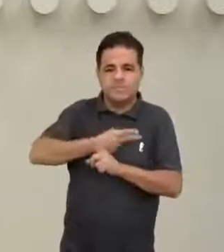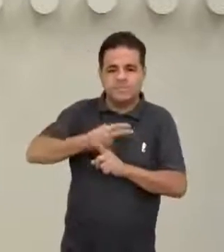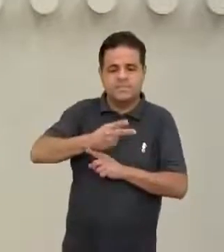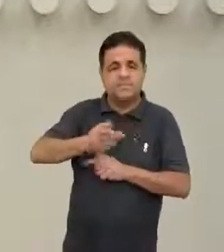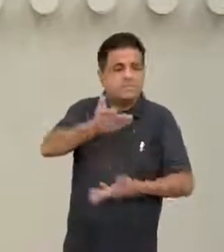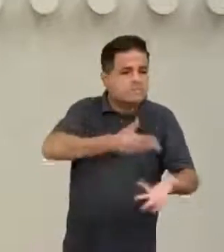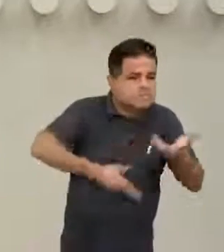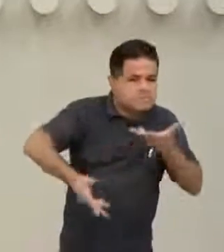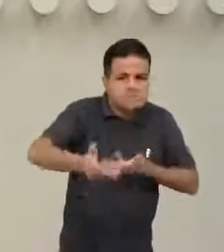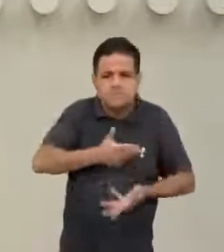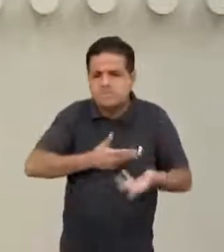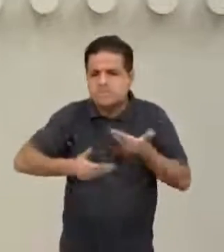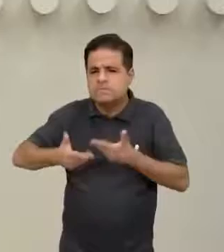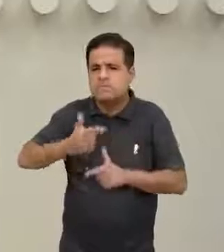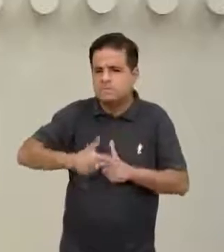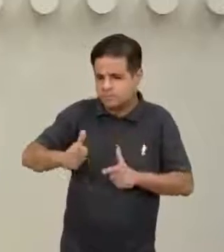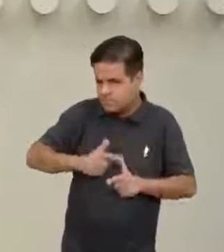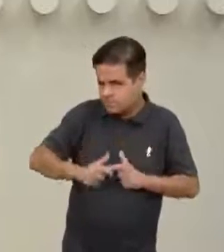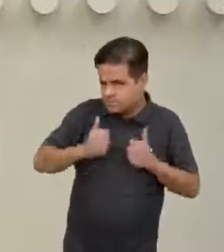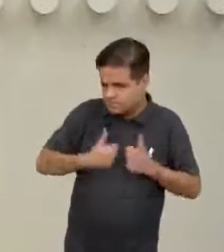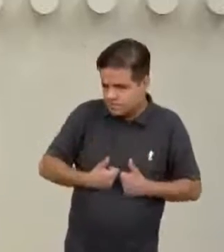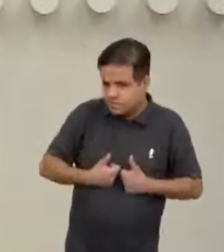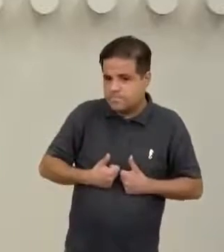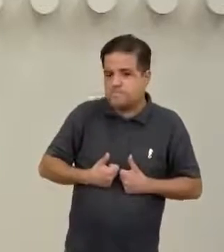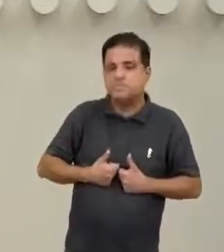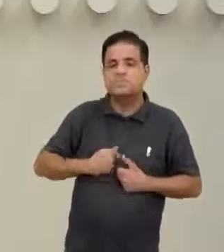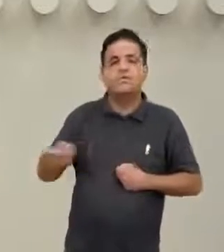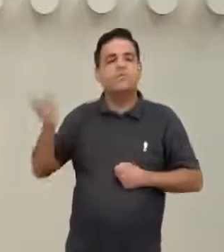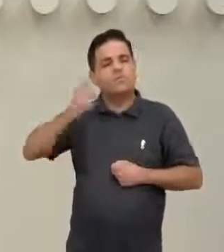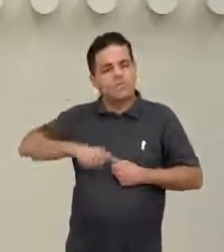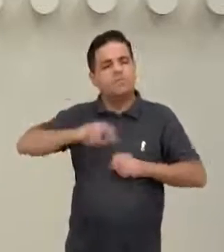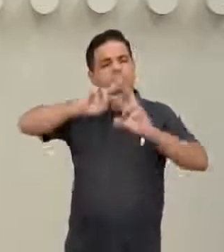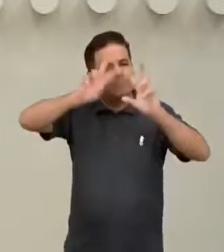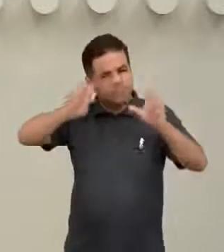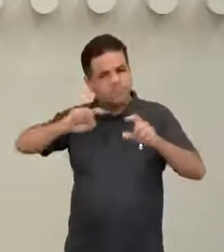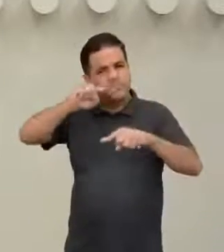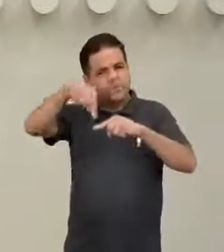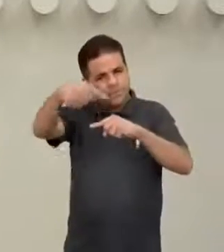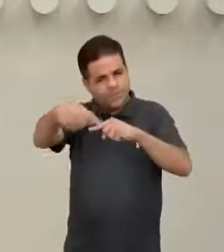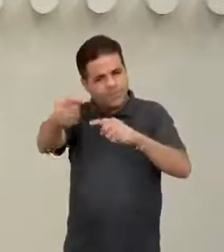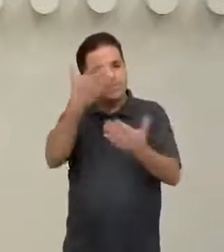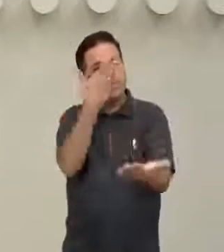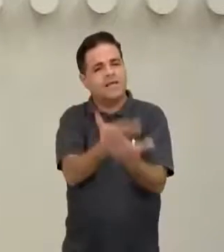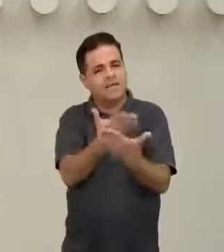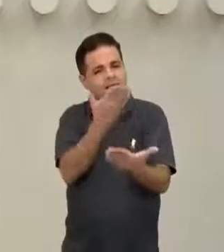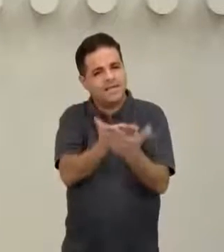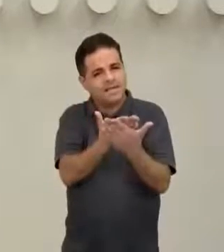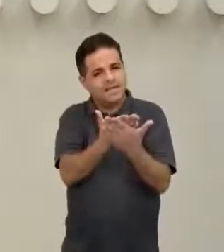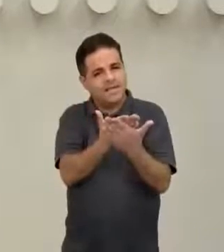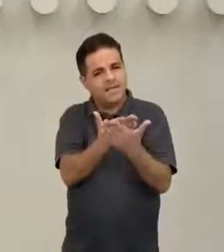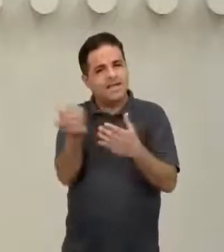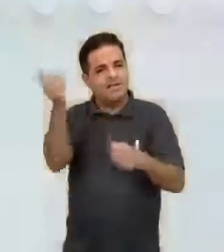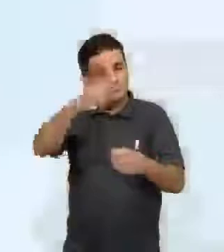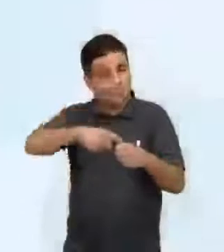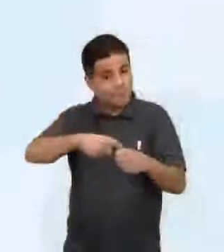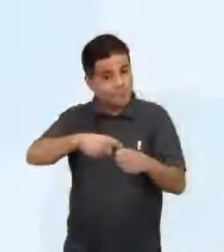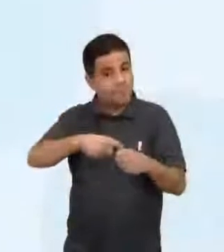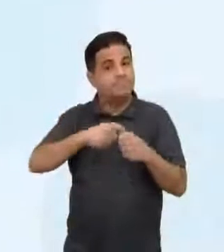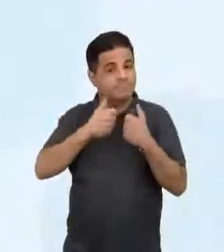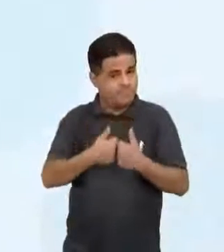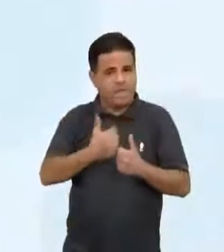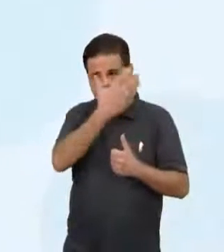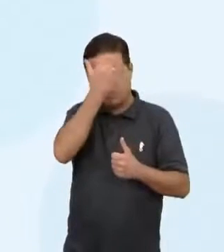de problemas com as consequências, certo? E voltaremos com esse assunto nas próximas aulas, tá certo? Atividade para você,